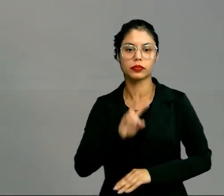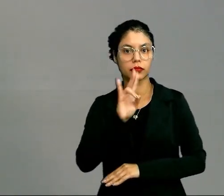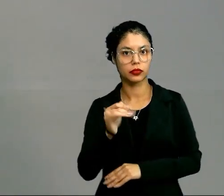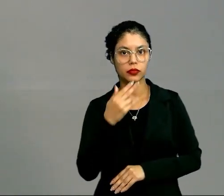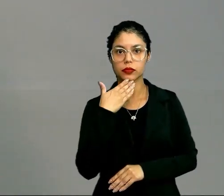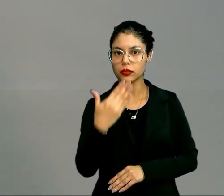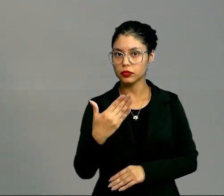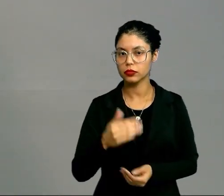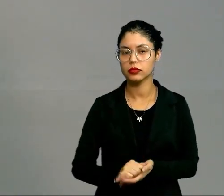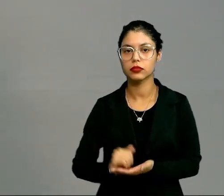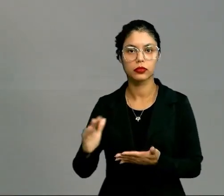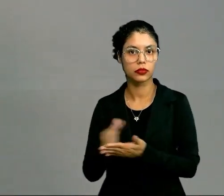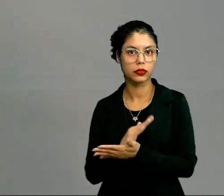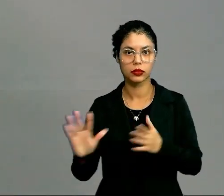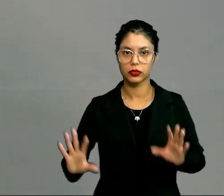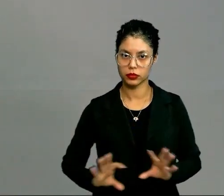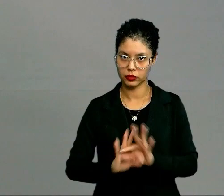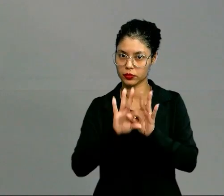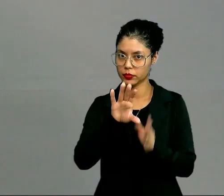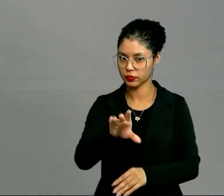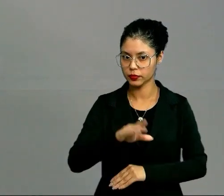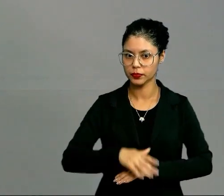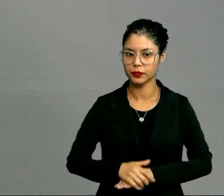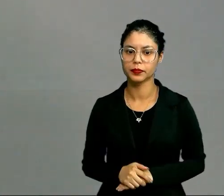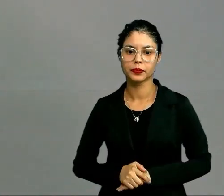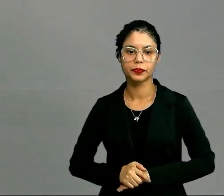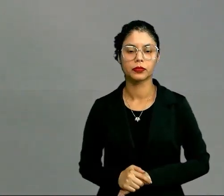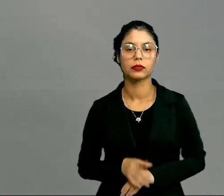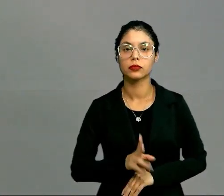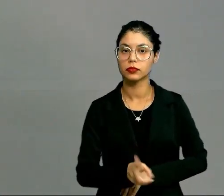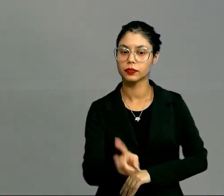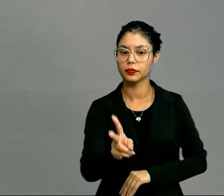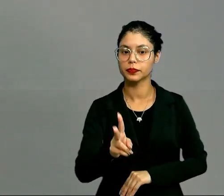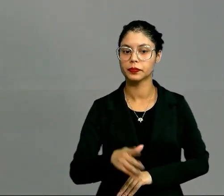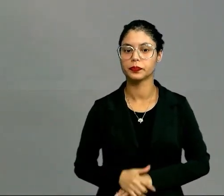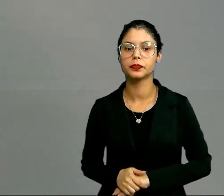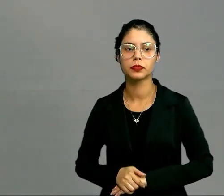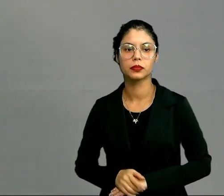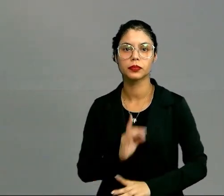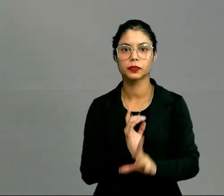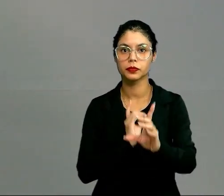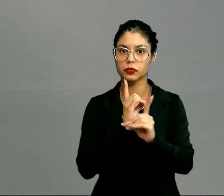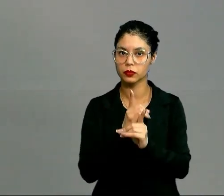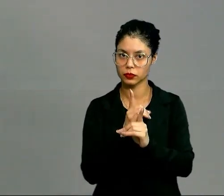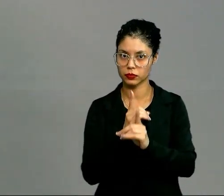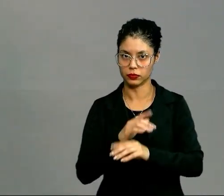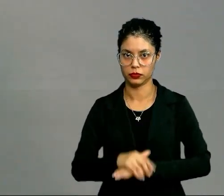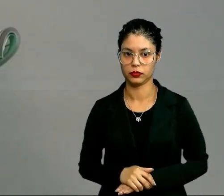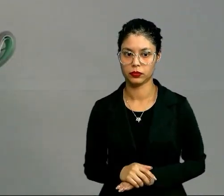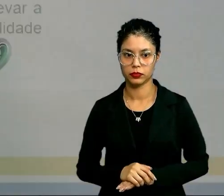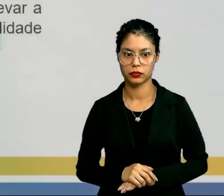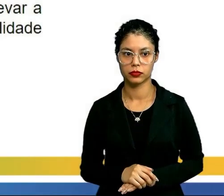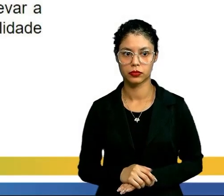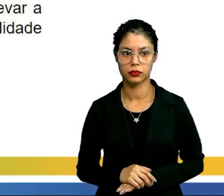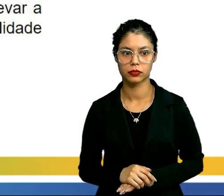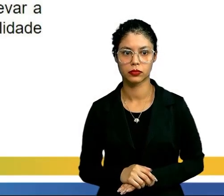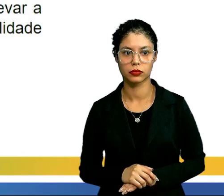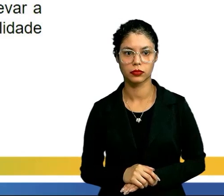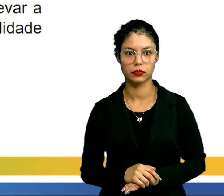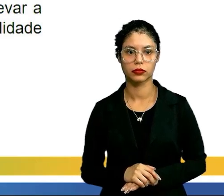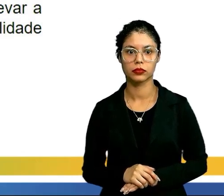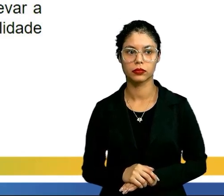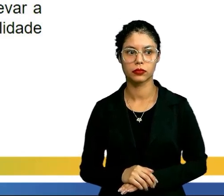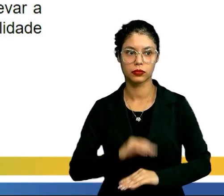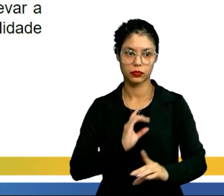questão peça alguma coisa relacionada a isso. Então, vamos dar continuidade. A descoberta, vamos voltar ao texto